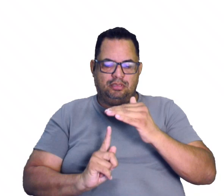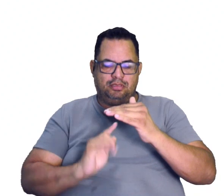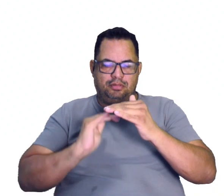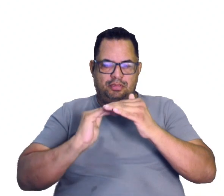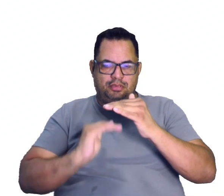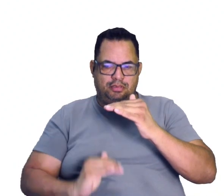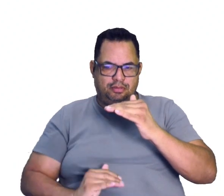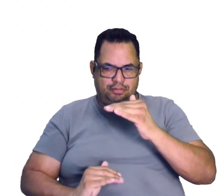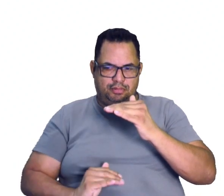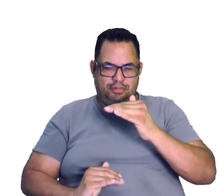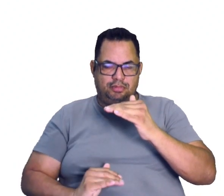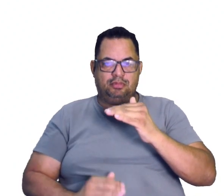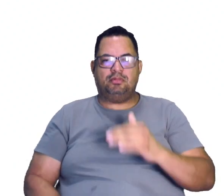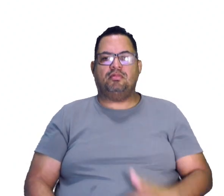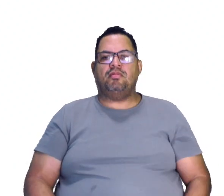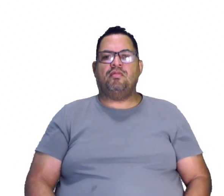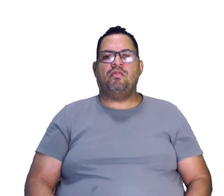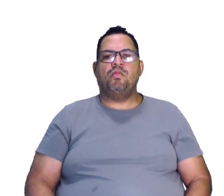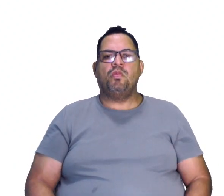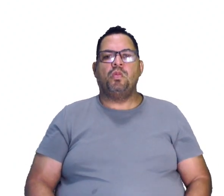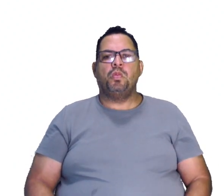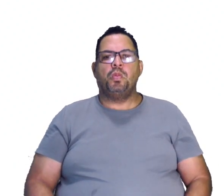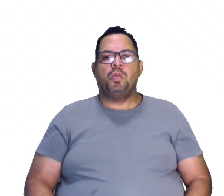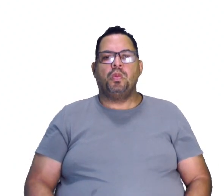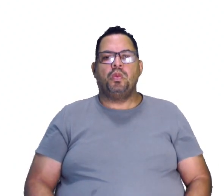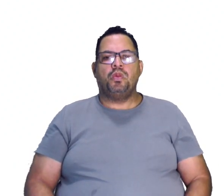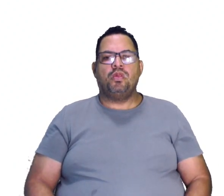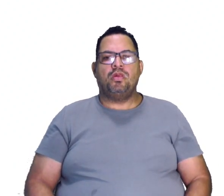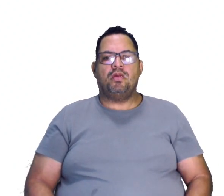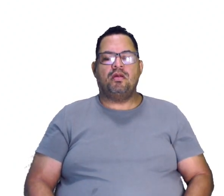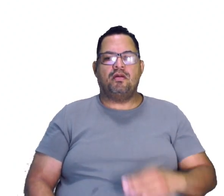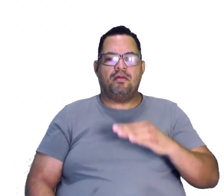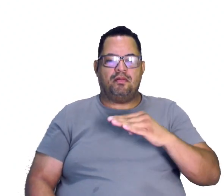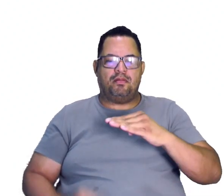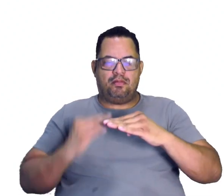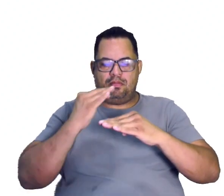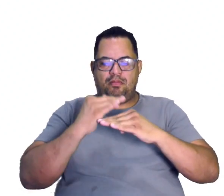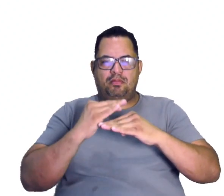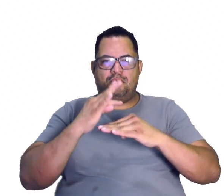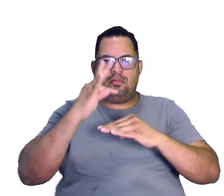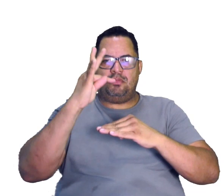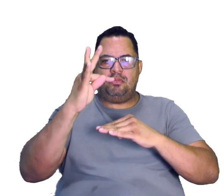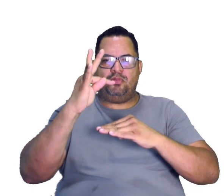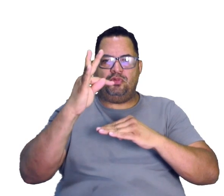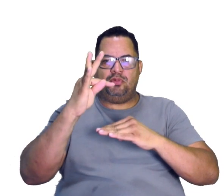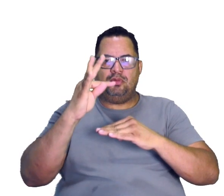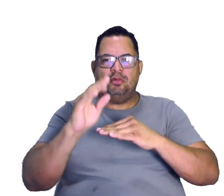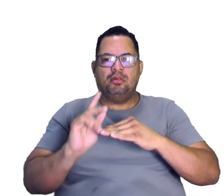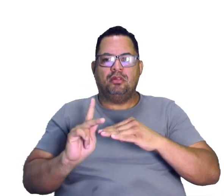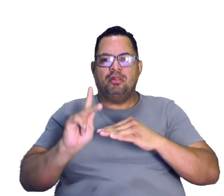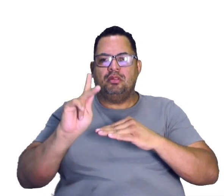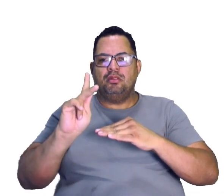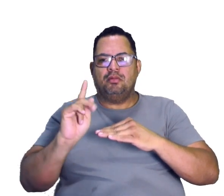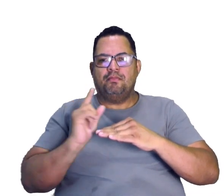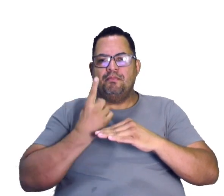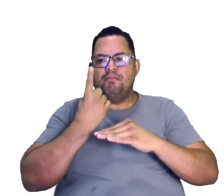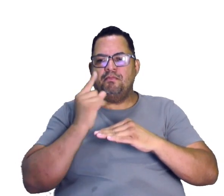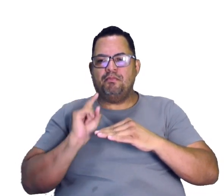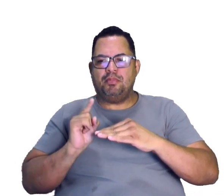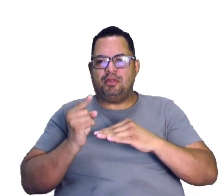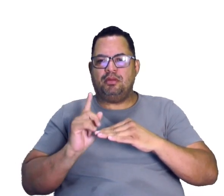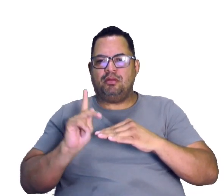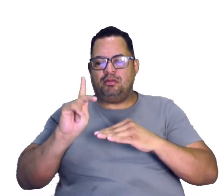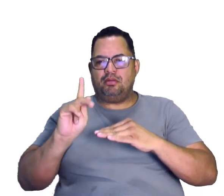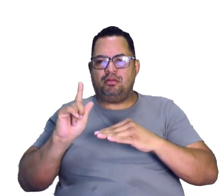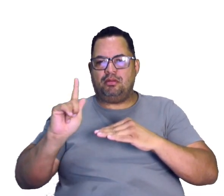múltiplo, submúltiplo. Daí, uma tonelada, ela tem o quê? 1000 quilogramas.